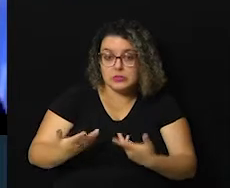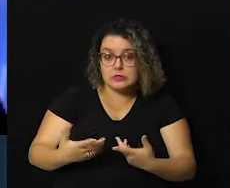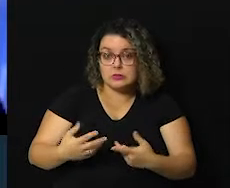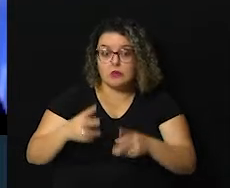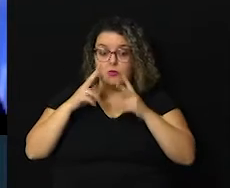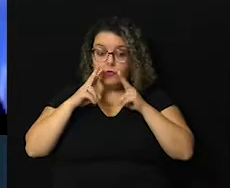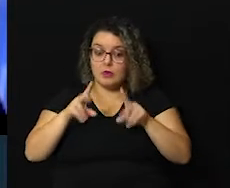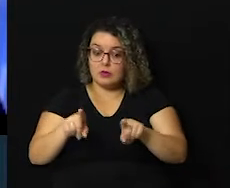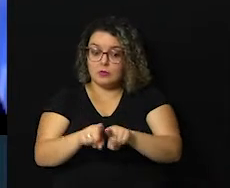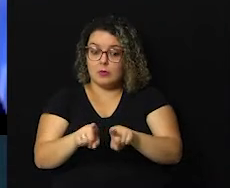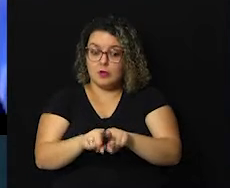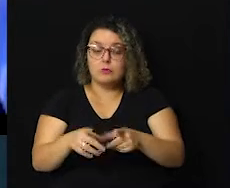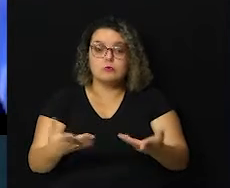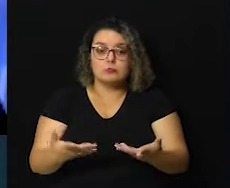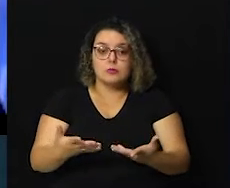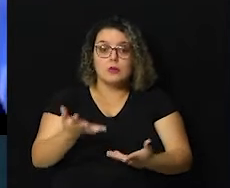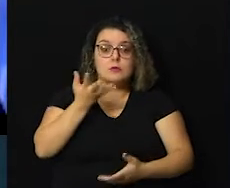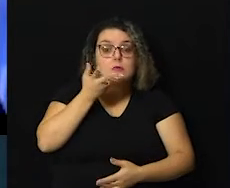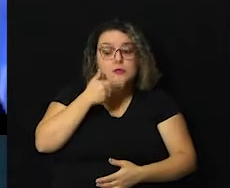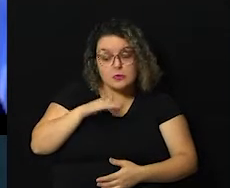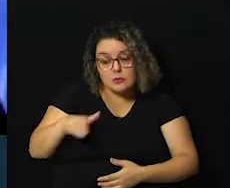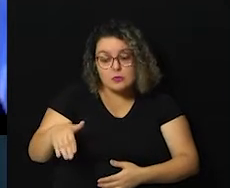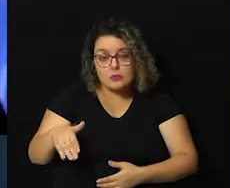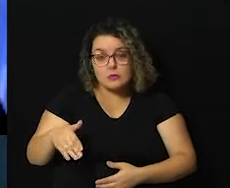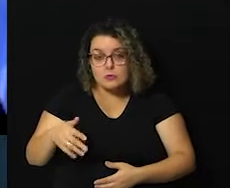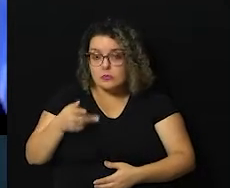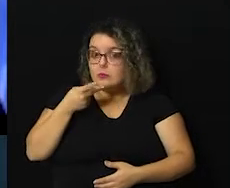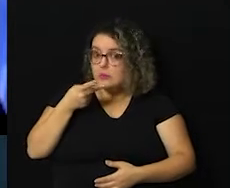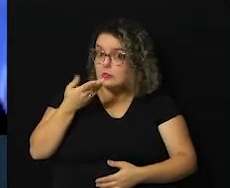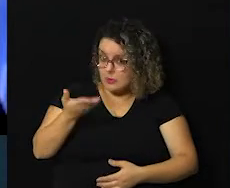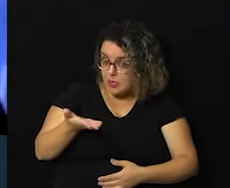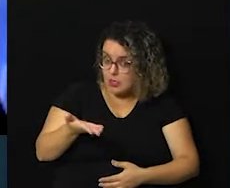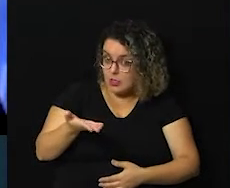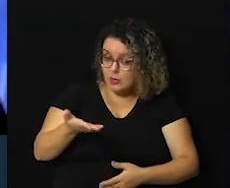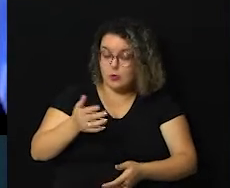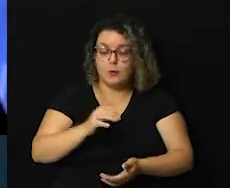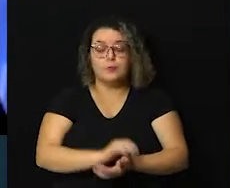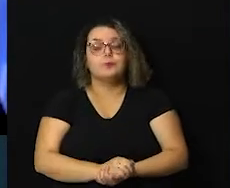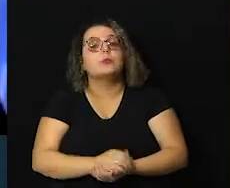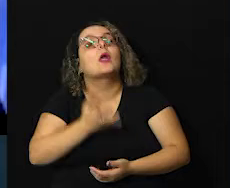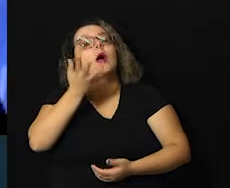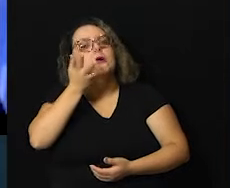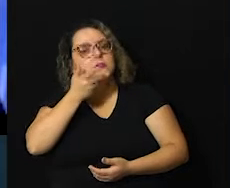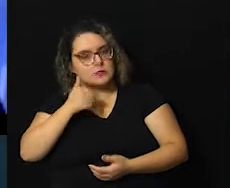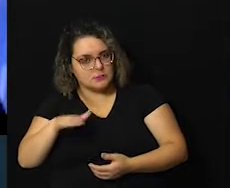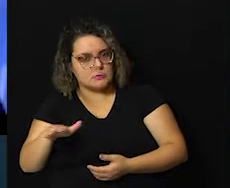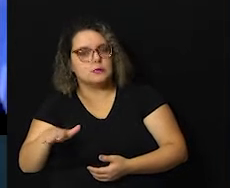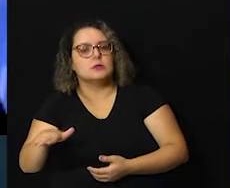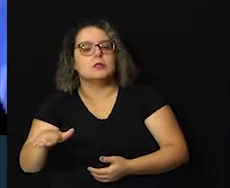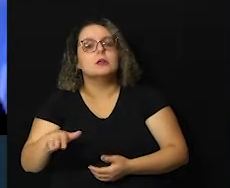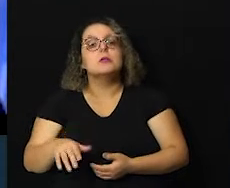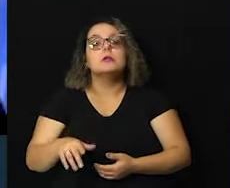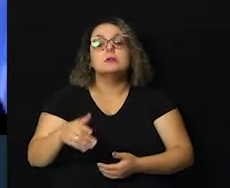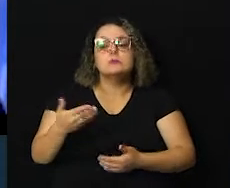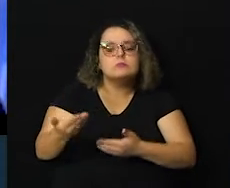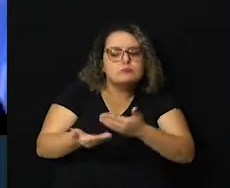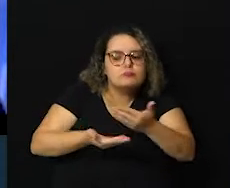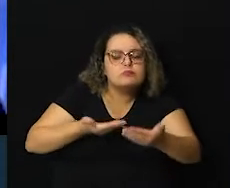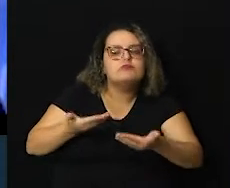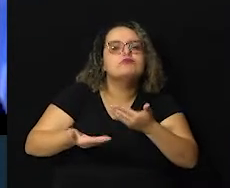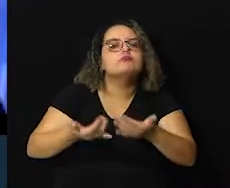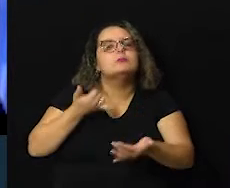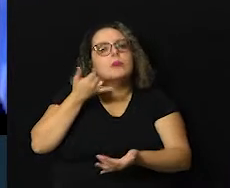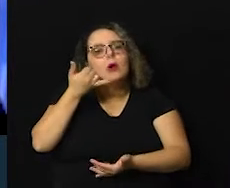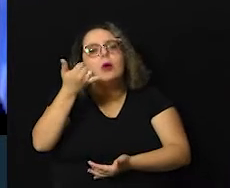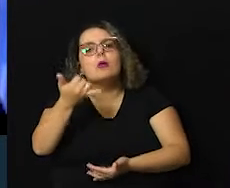negócio a gente vê também uma adoção muito grande por parte das crianças como você mesmo falou mina as crianças cada vez mais interagindo